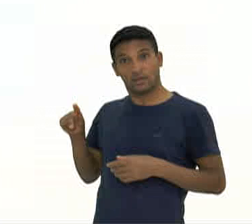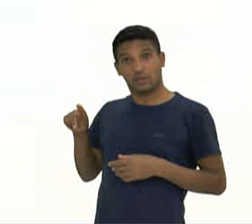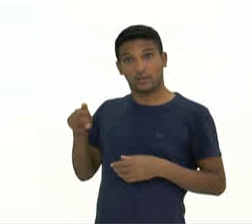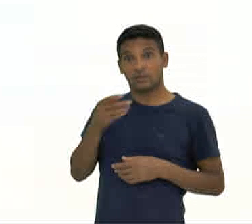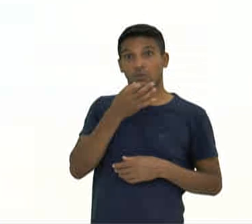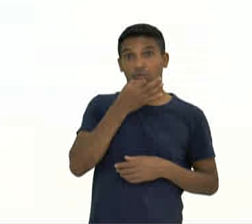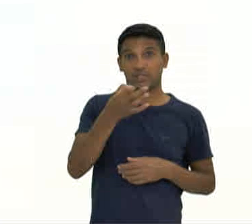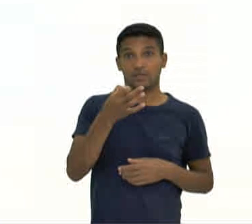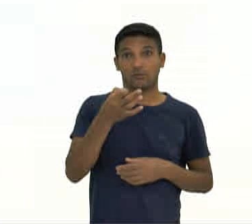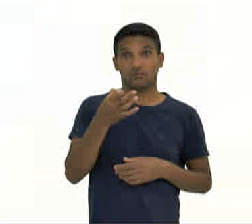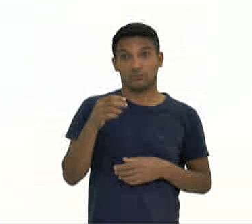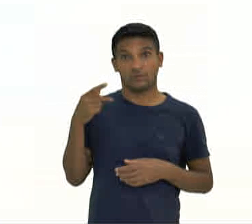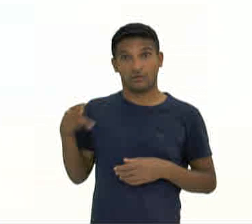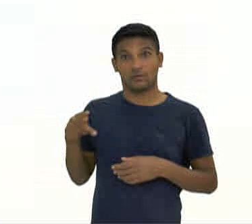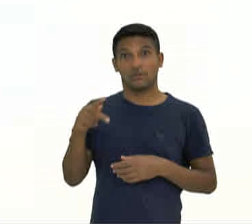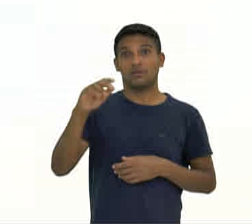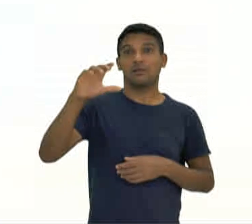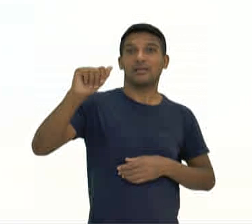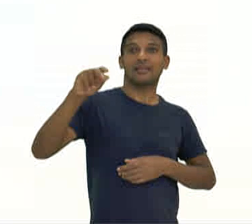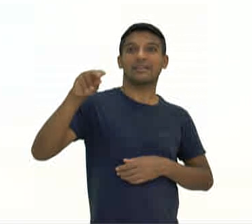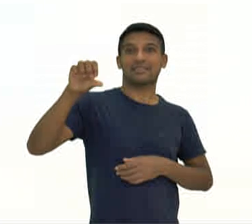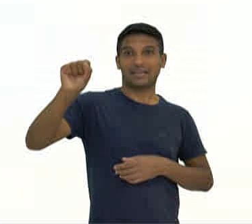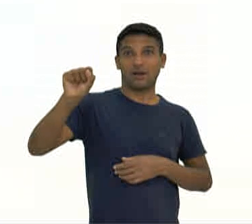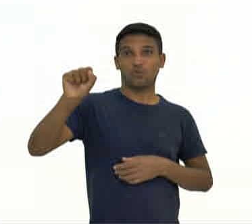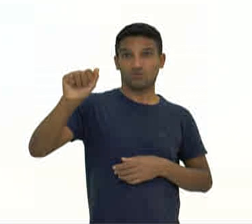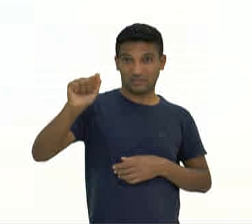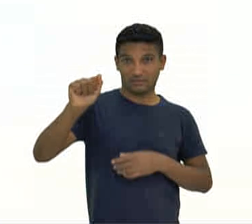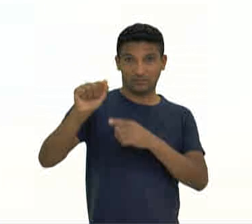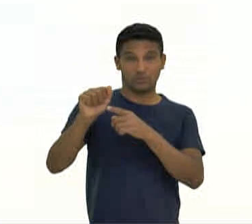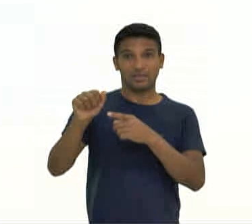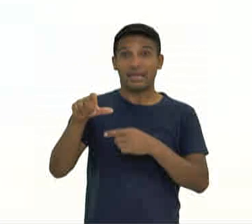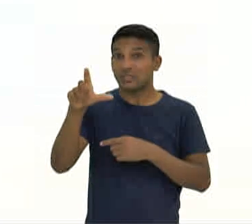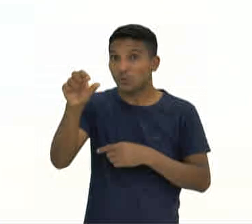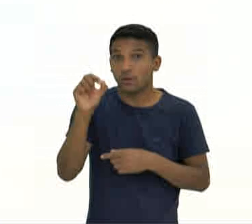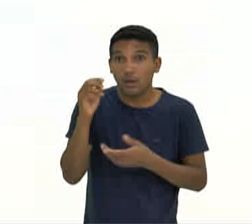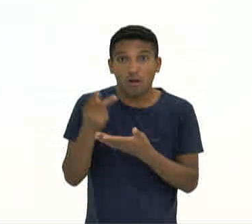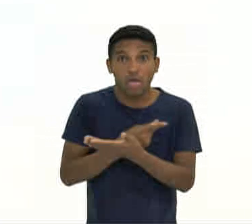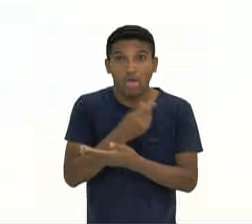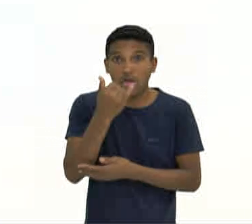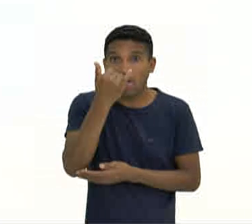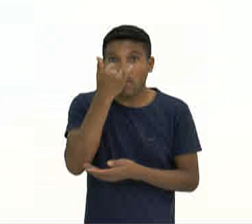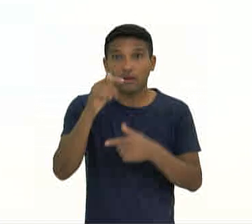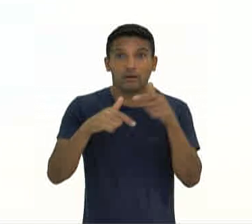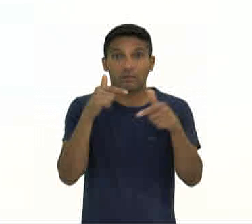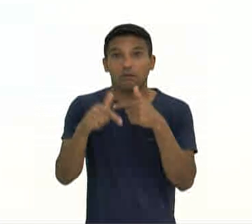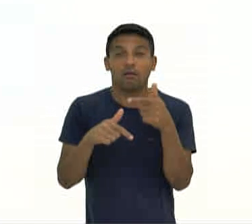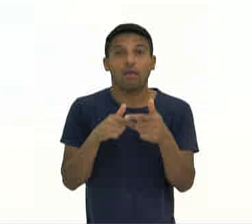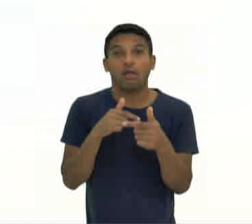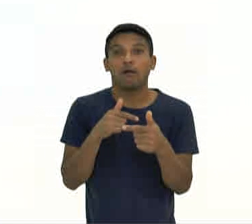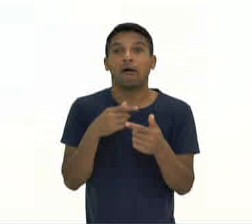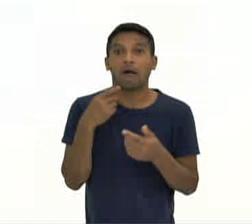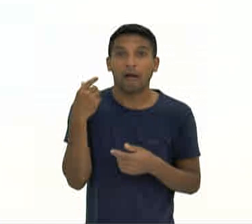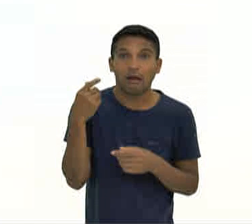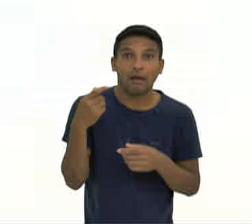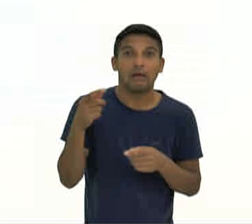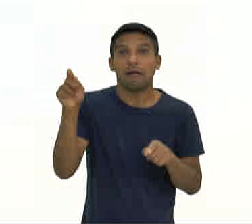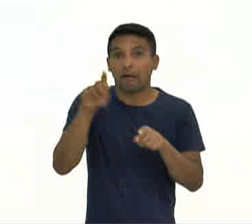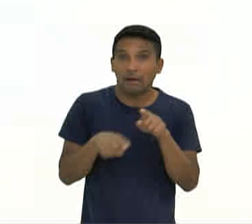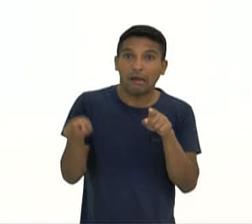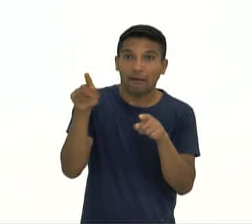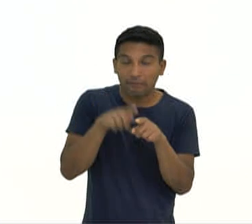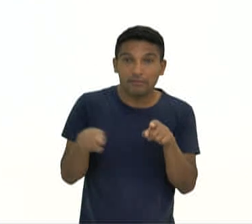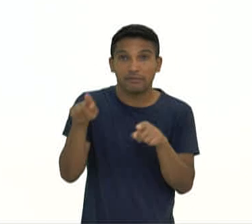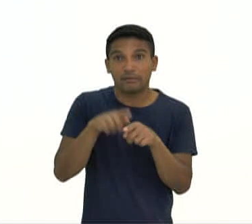A causa de uma escolha mal pensada e a consequência dessa escolha, que é um sofrimento e uma